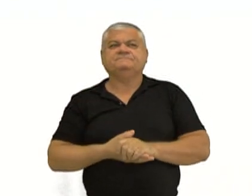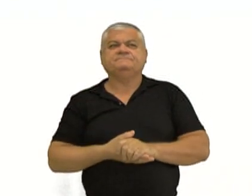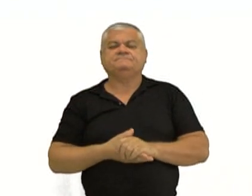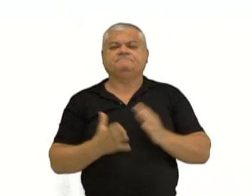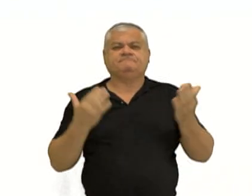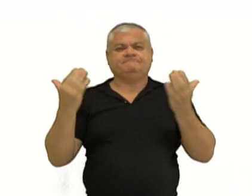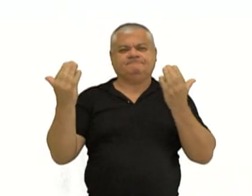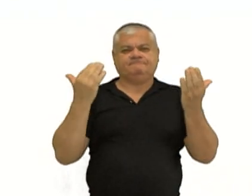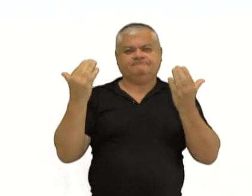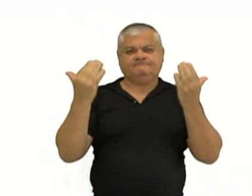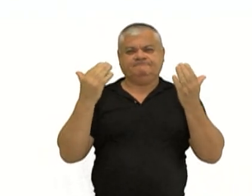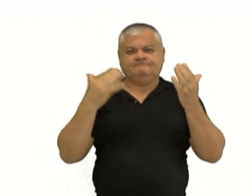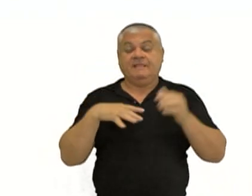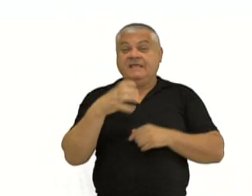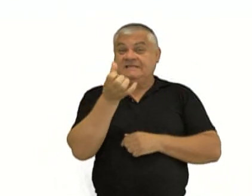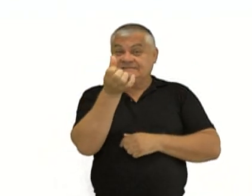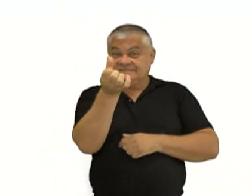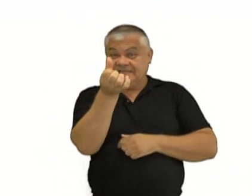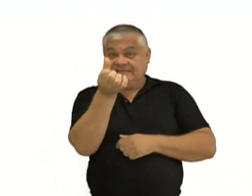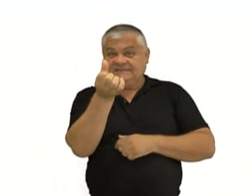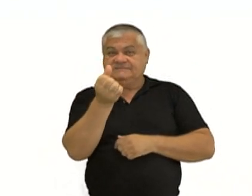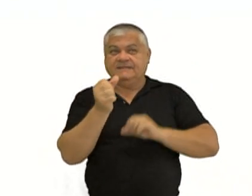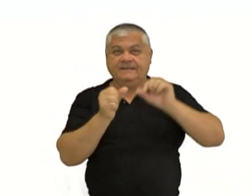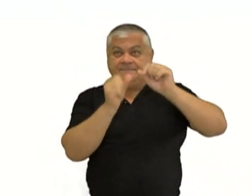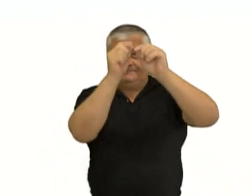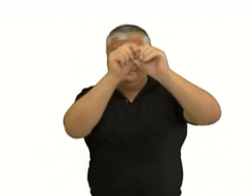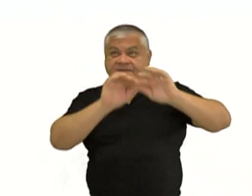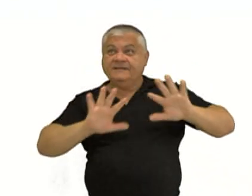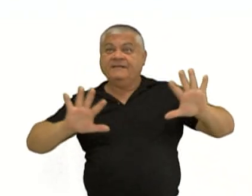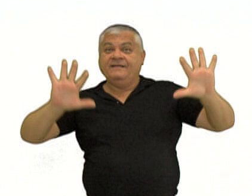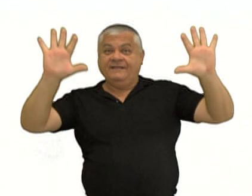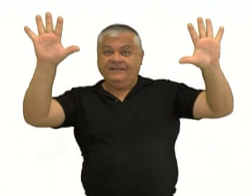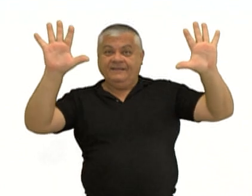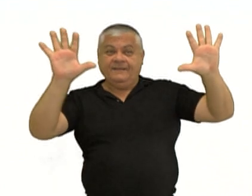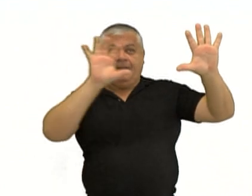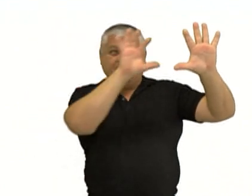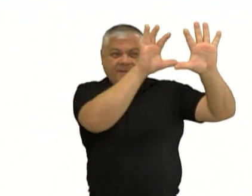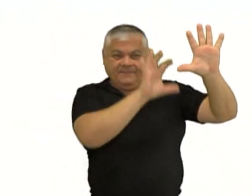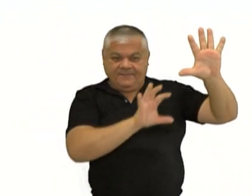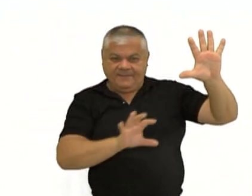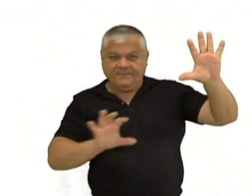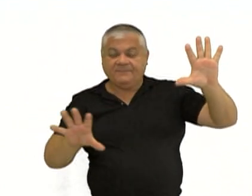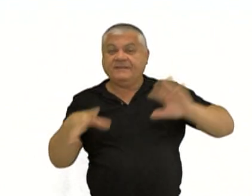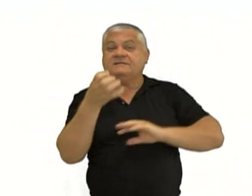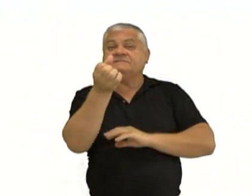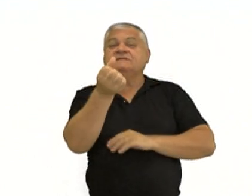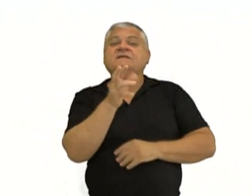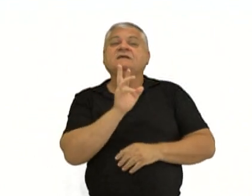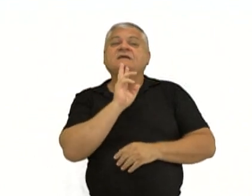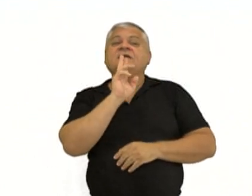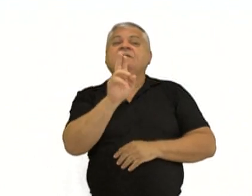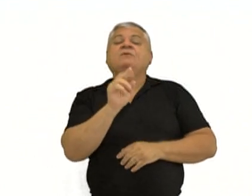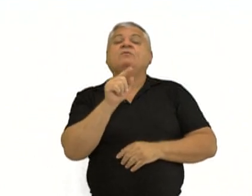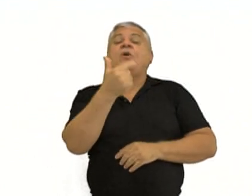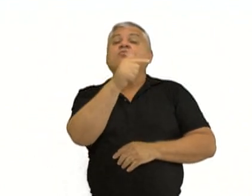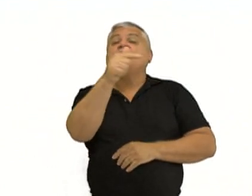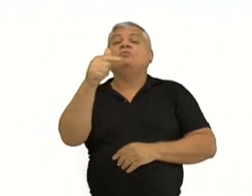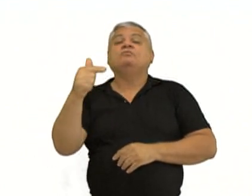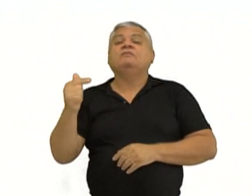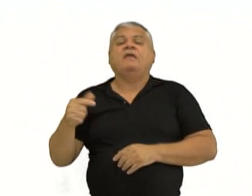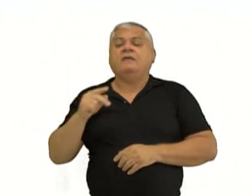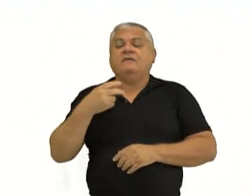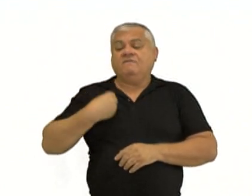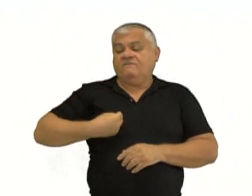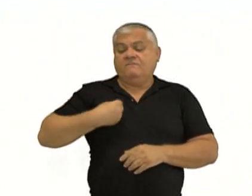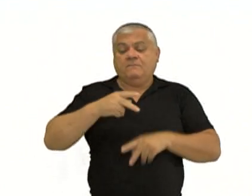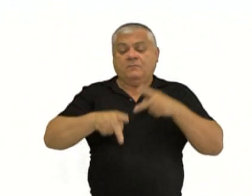as características dos 6 continentes, e nós falamos bem detalhadamente sobre alguns deles já, responda qual deles não possui habitantes e